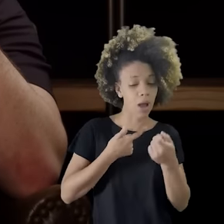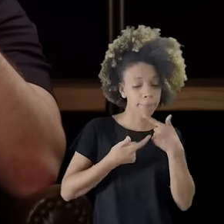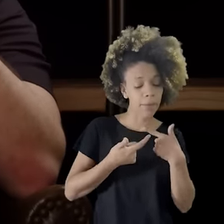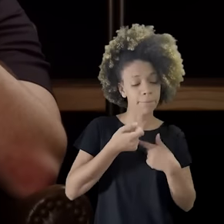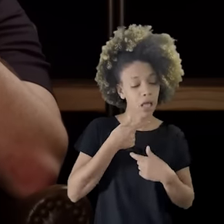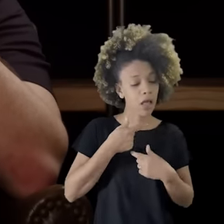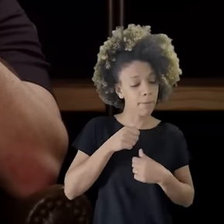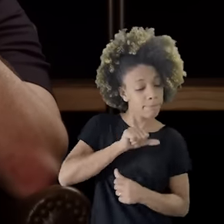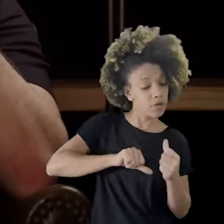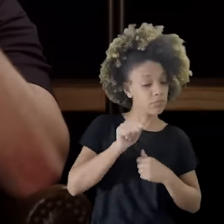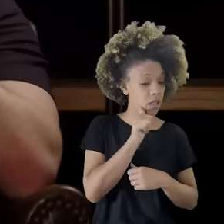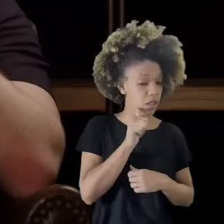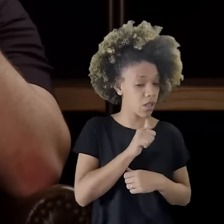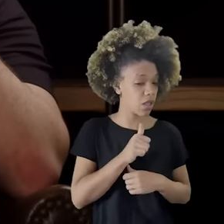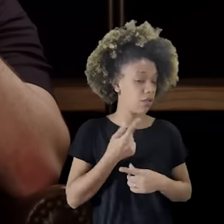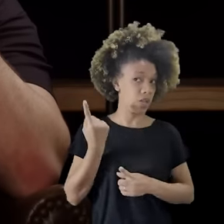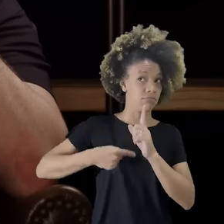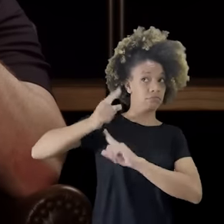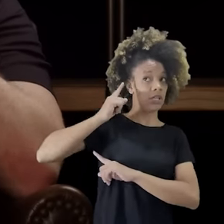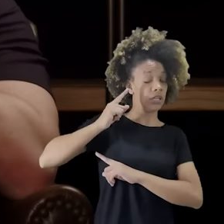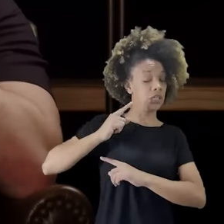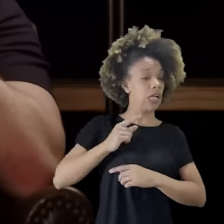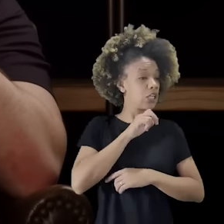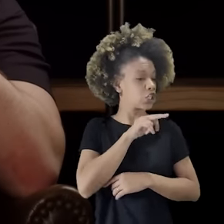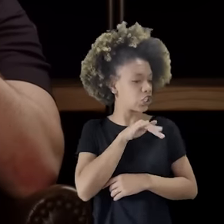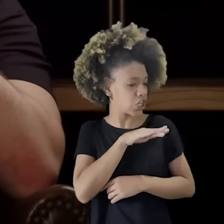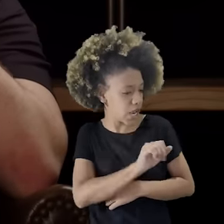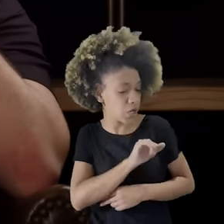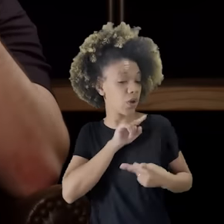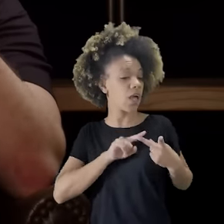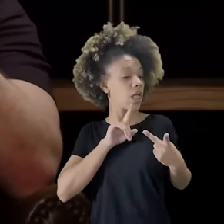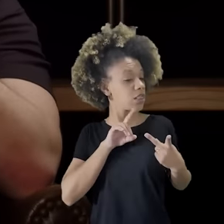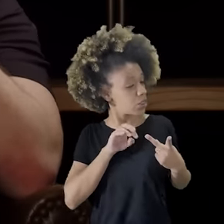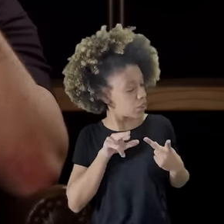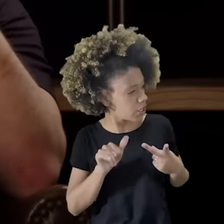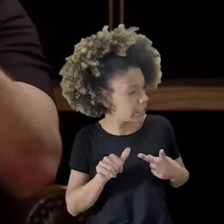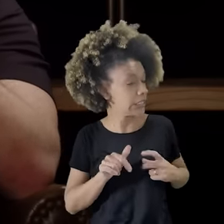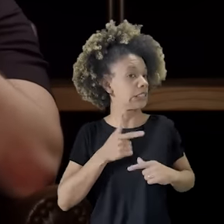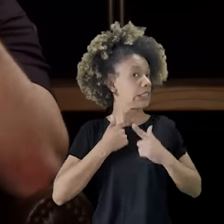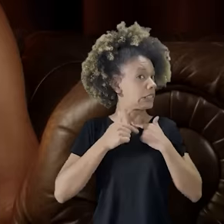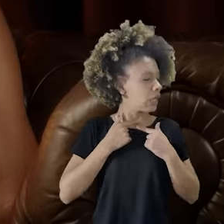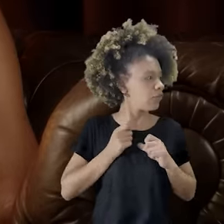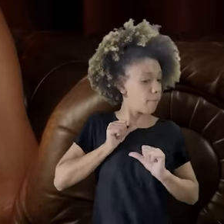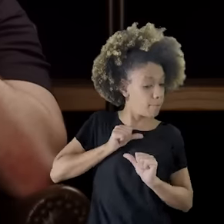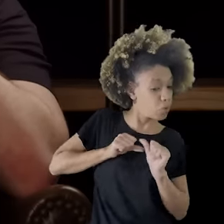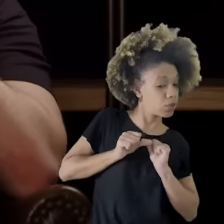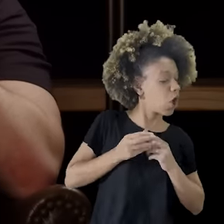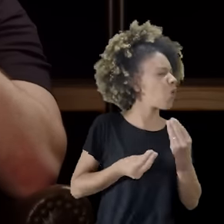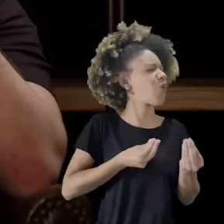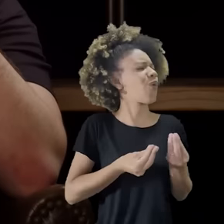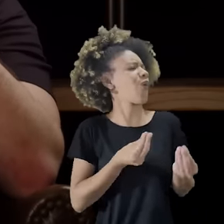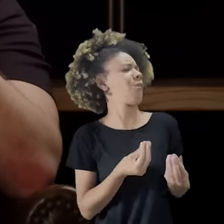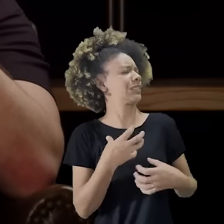para ser mulher eu imagino que vai aumentar meu estrogênio vai diminuir minha testosterona E aí meu corpo ele vai viver mudanças exatamente como é